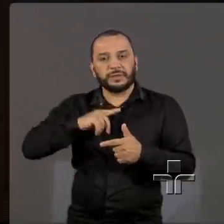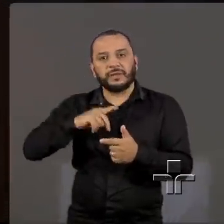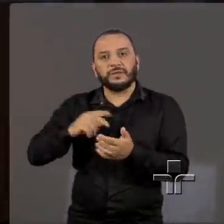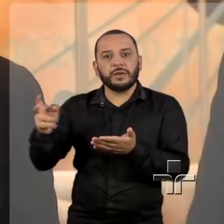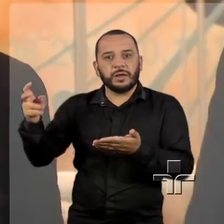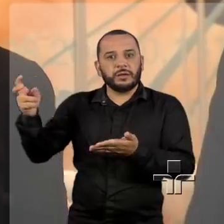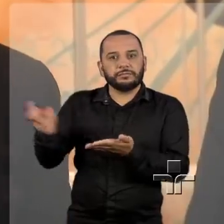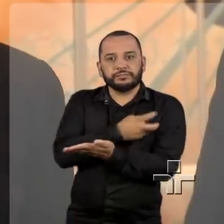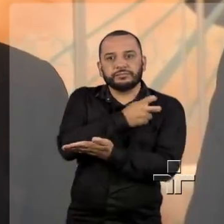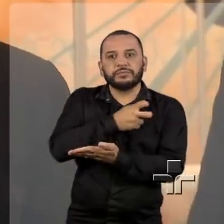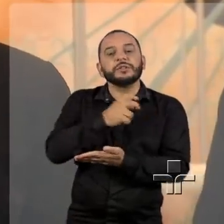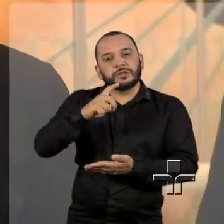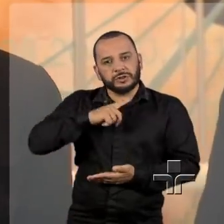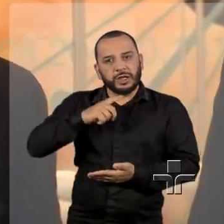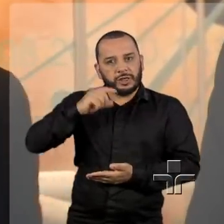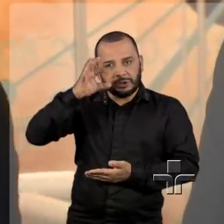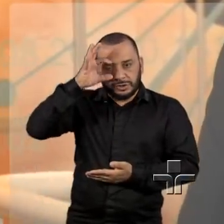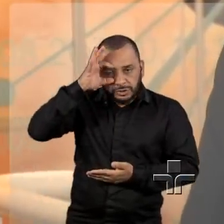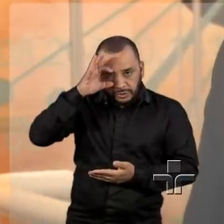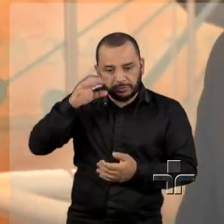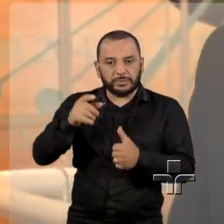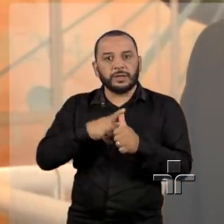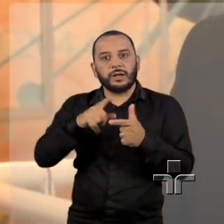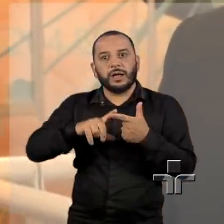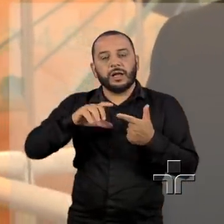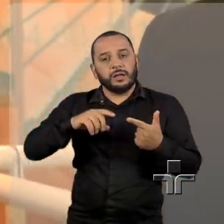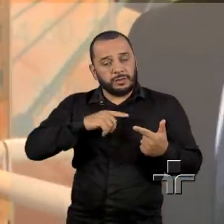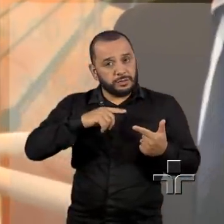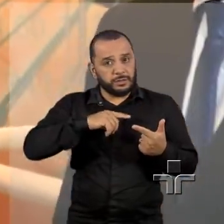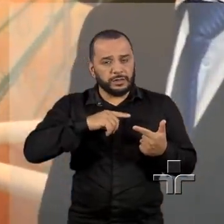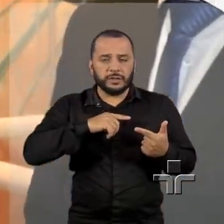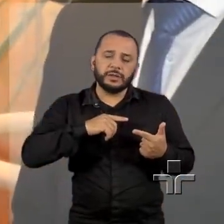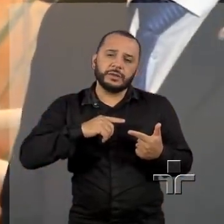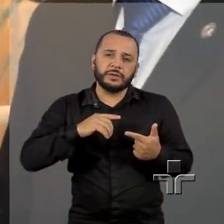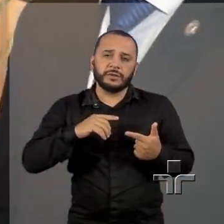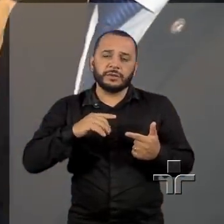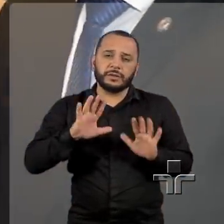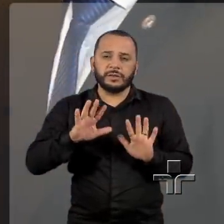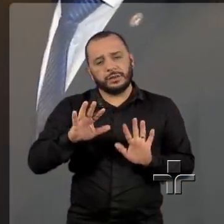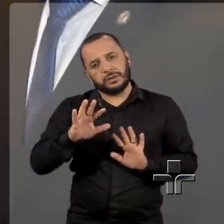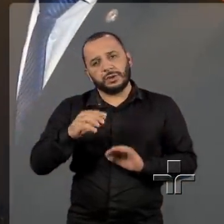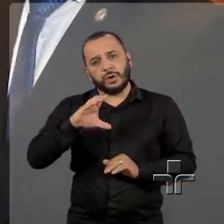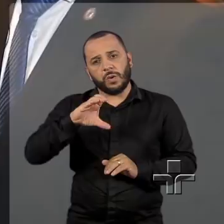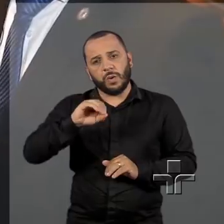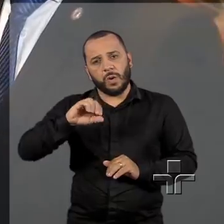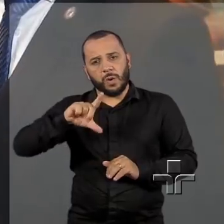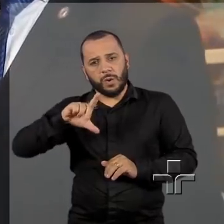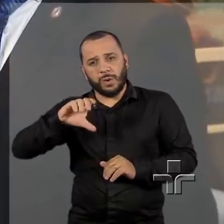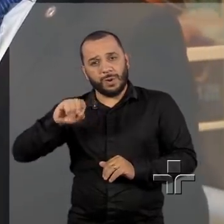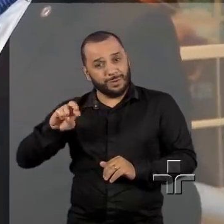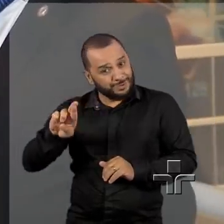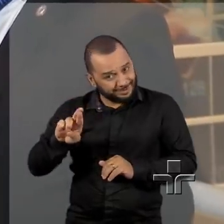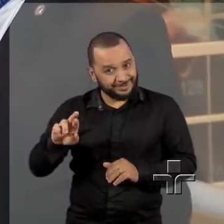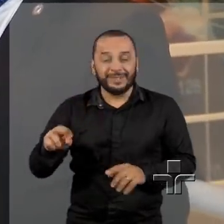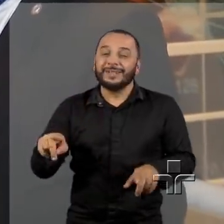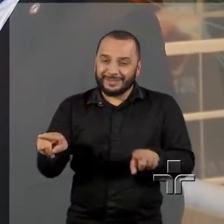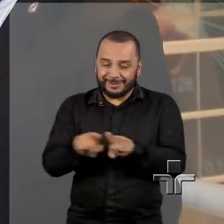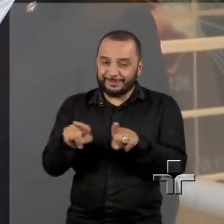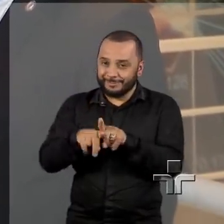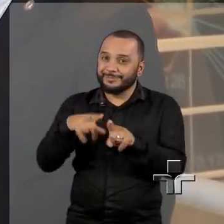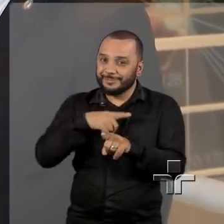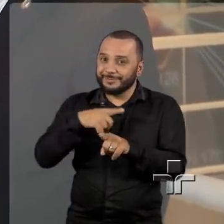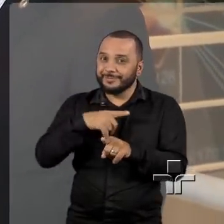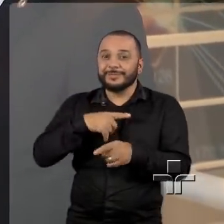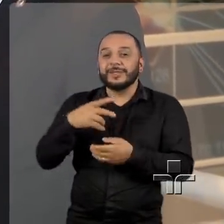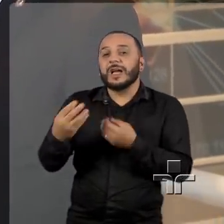Dilma Rousseff. Rodrigo, há quem veja nessa situação toda, que a gente acabou de relatar, o sucesso das ações